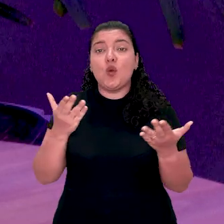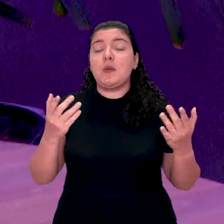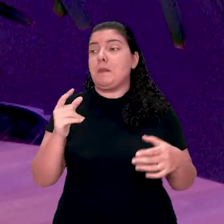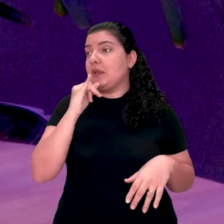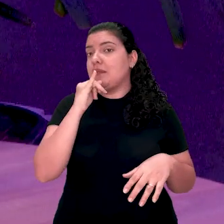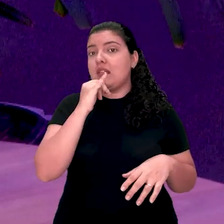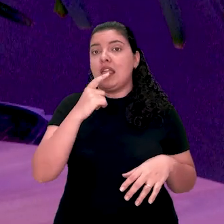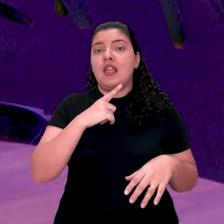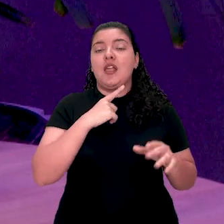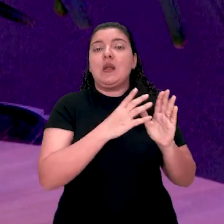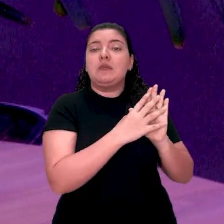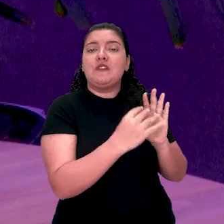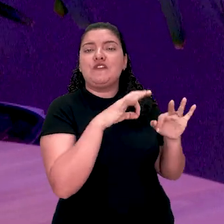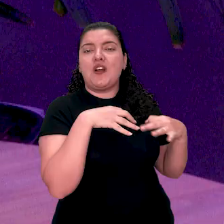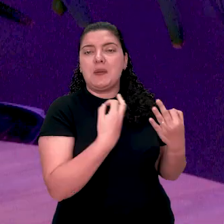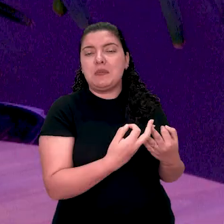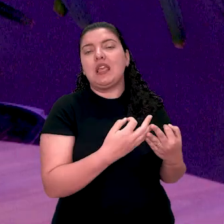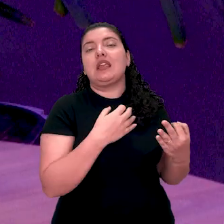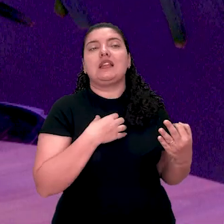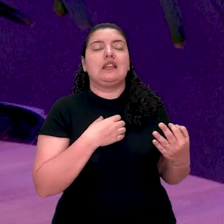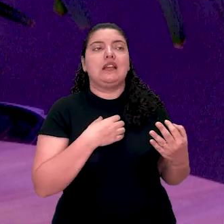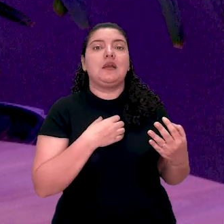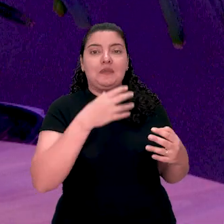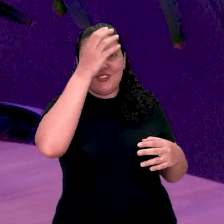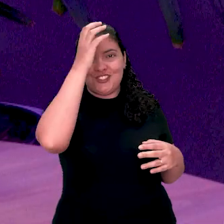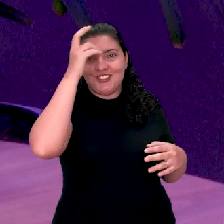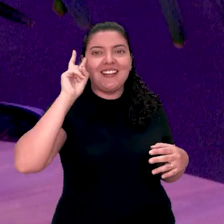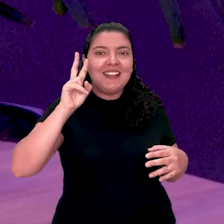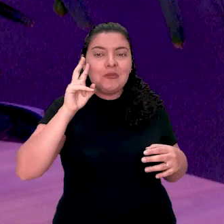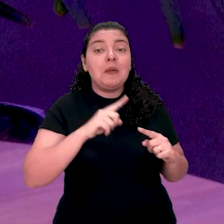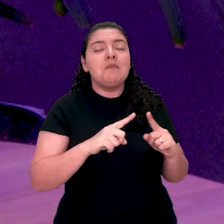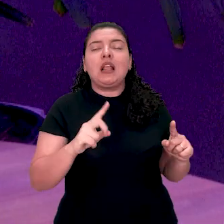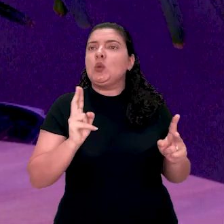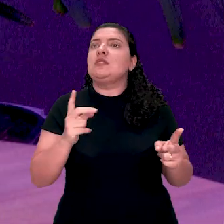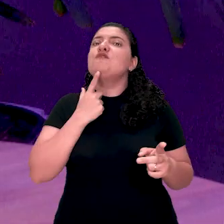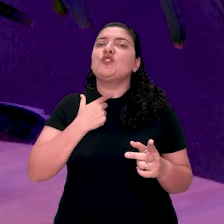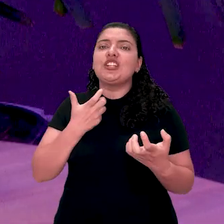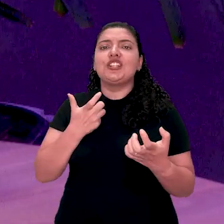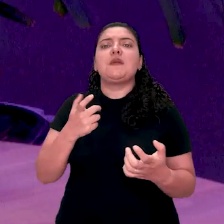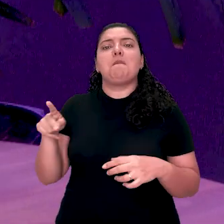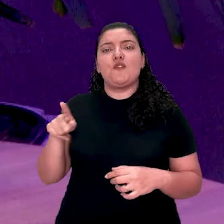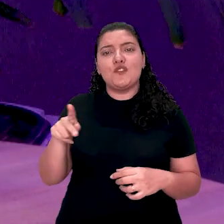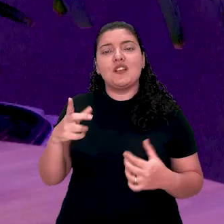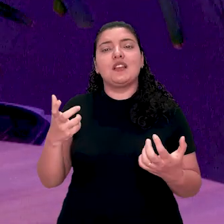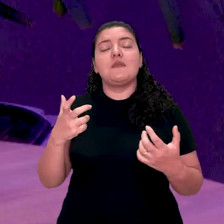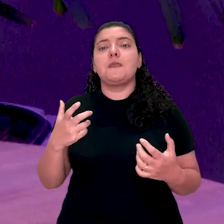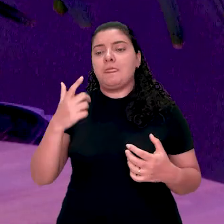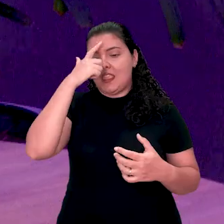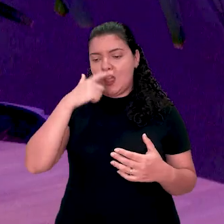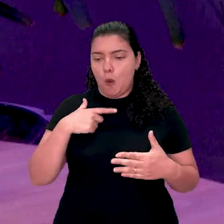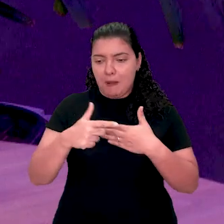só o fato de eu ter um exemplo da minha família, mas eu acho que eu sempre quis ser professora. Entendi. Eu sempre me vi